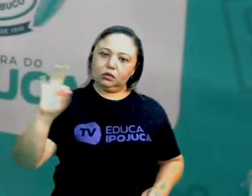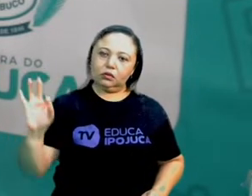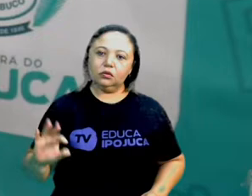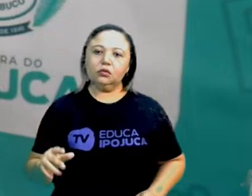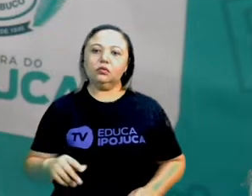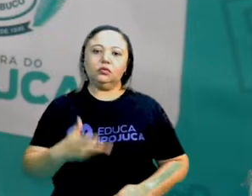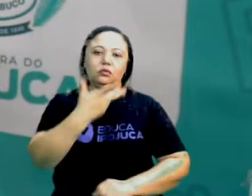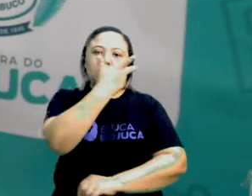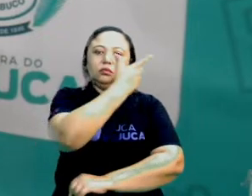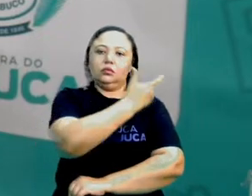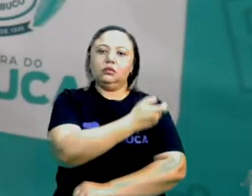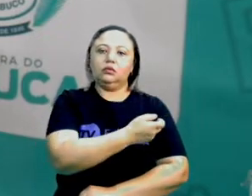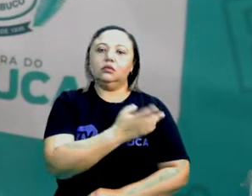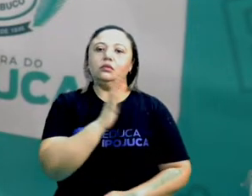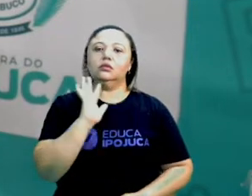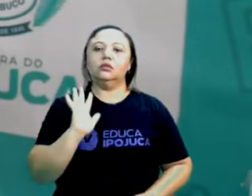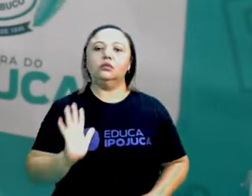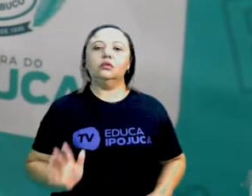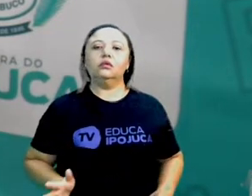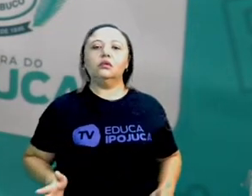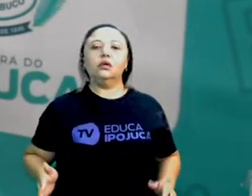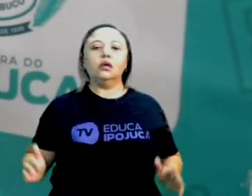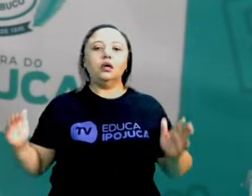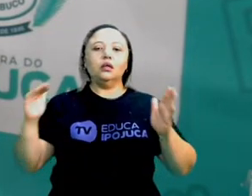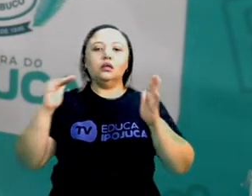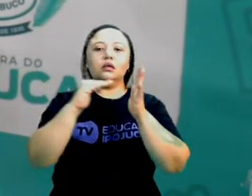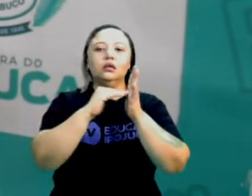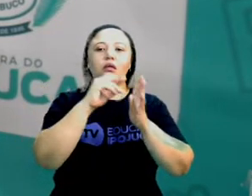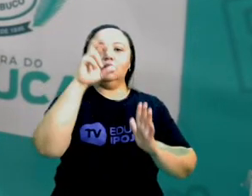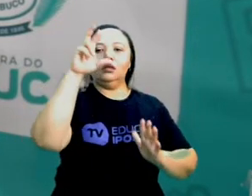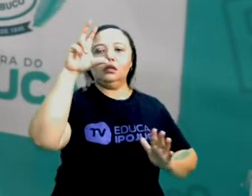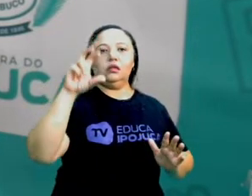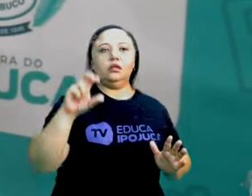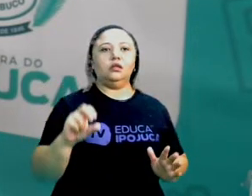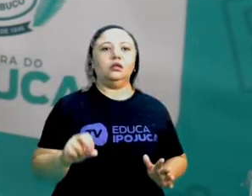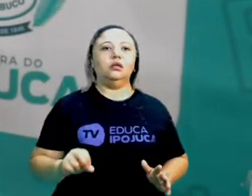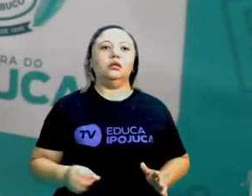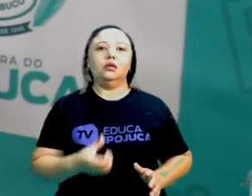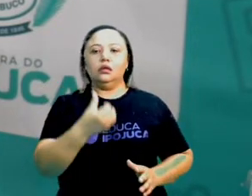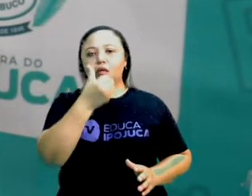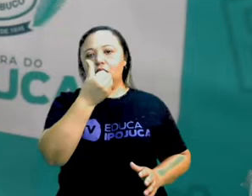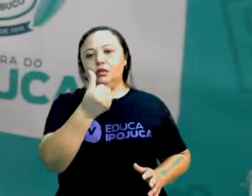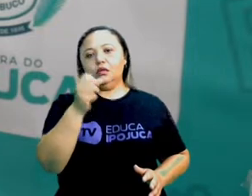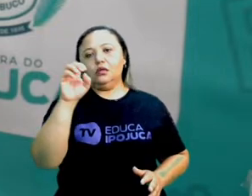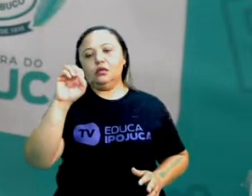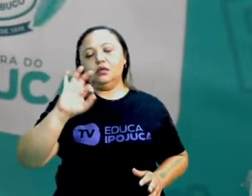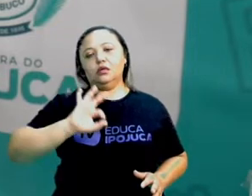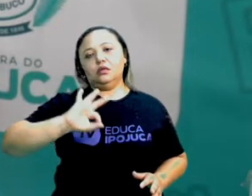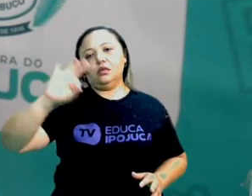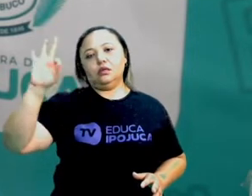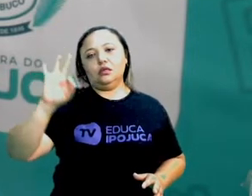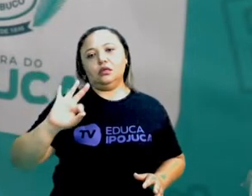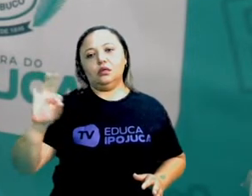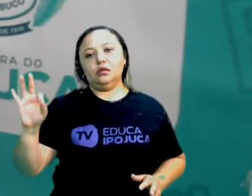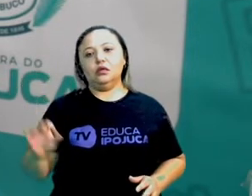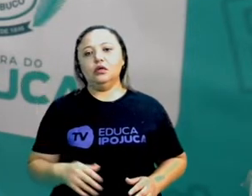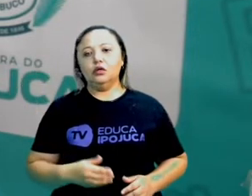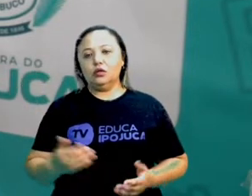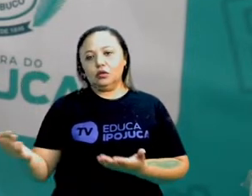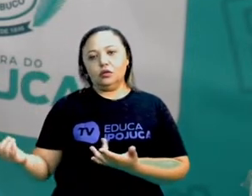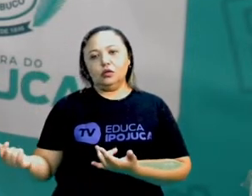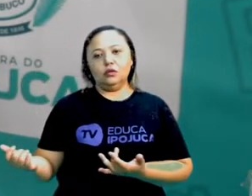vacina. Aí eu mais aqui, pessoas até 50 anos tomaram, 60% dessas pessoas.